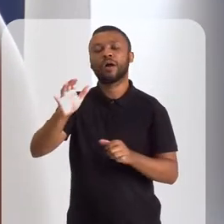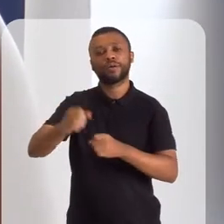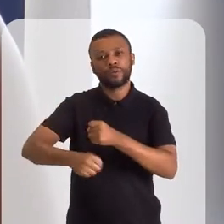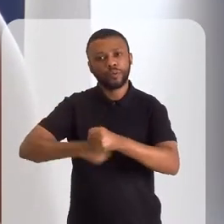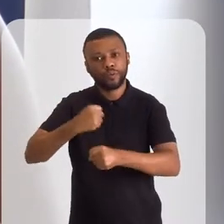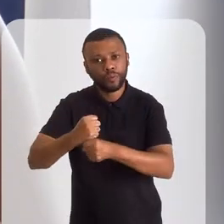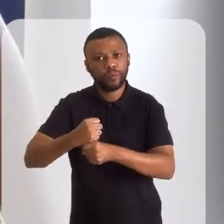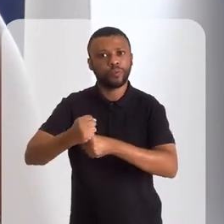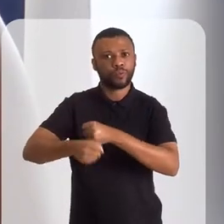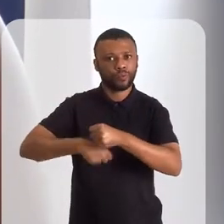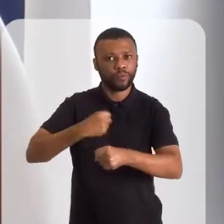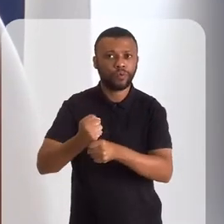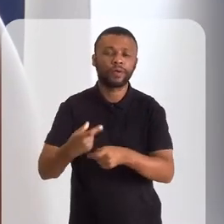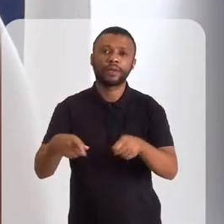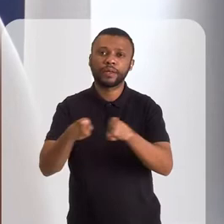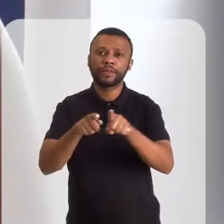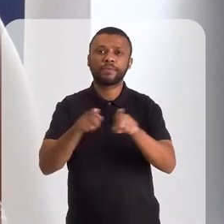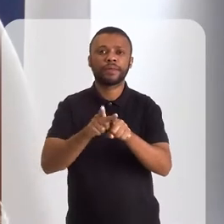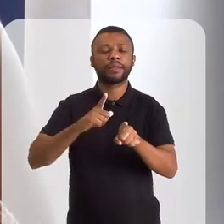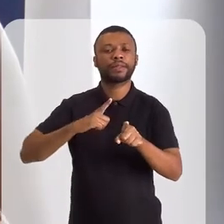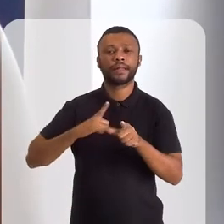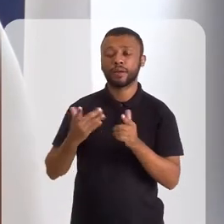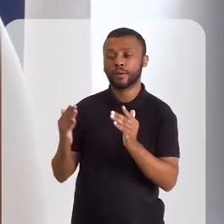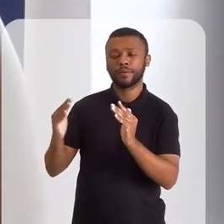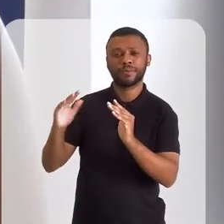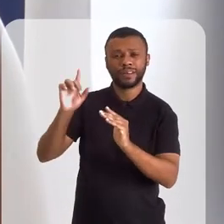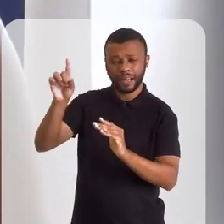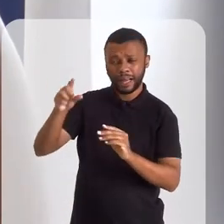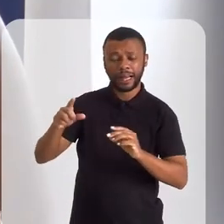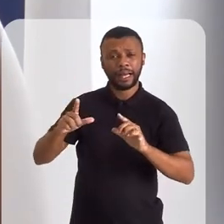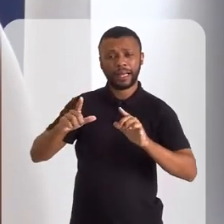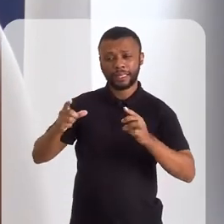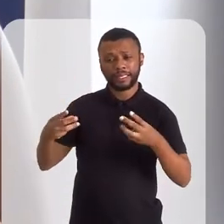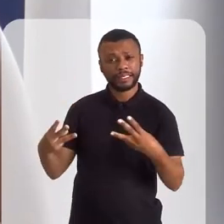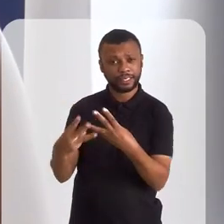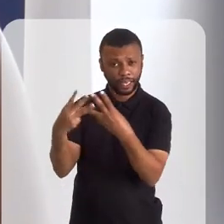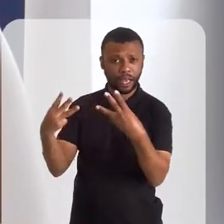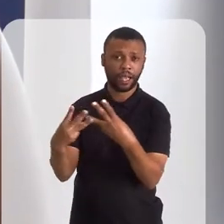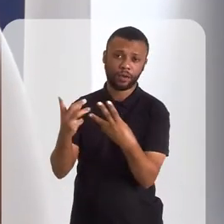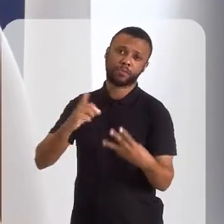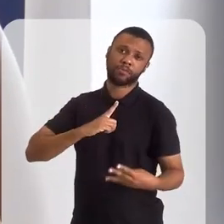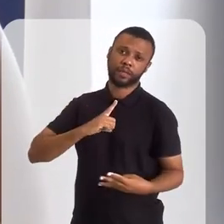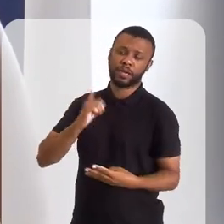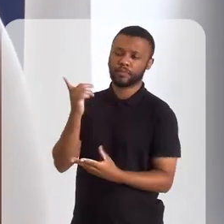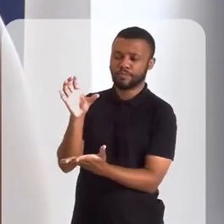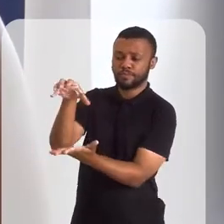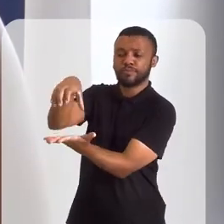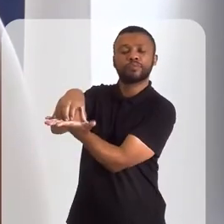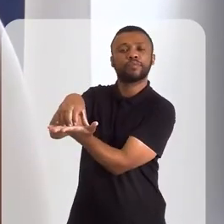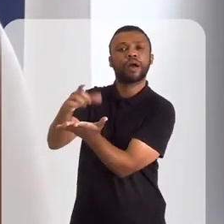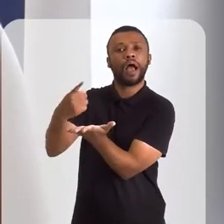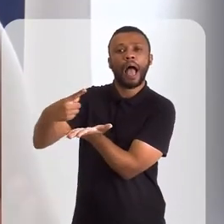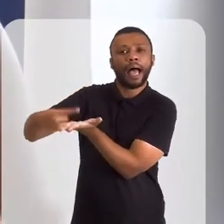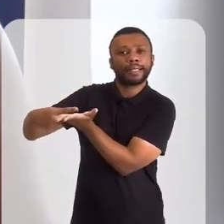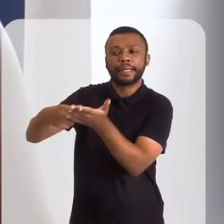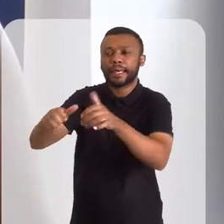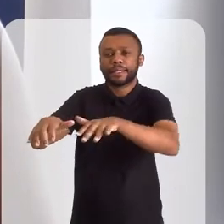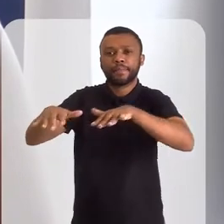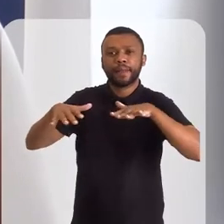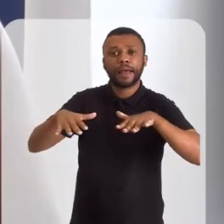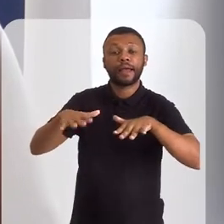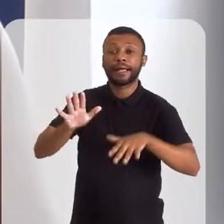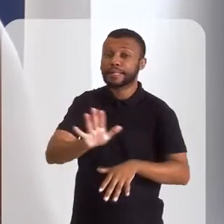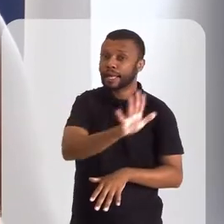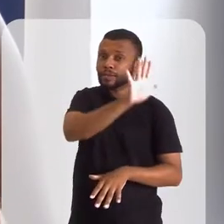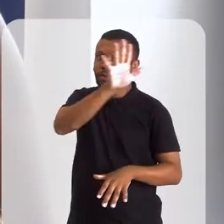anualmente, e a Casa Universal de Justiça, que é para onde a gente se volta, que fica em Israel, em Haifa. As